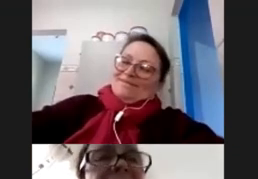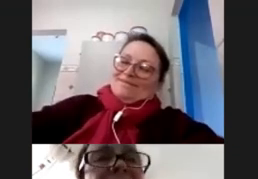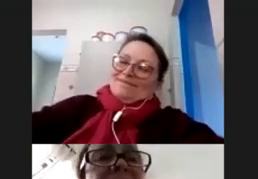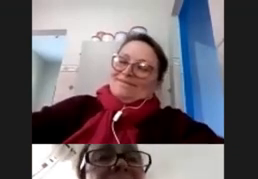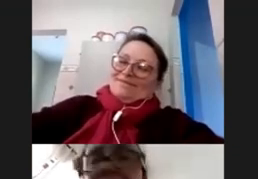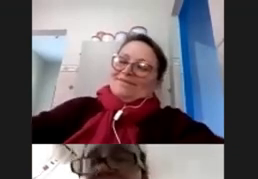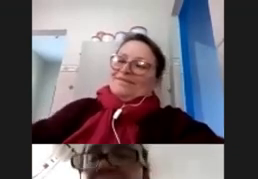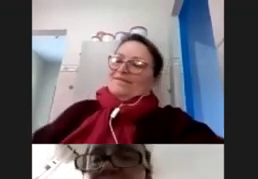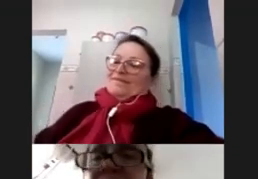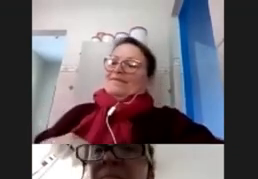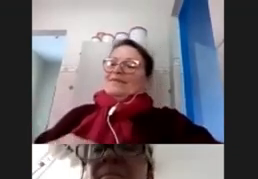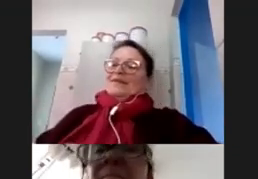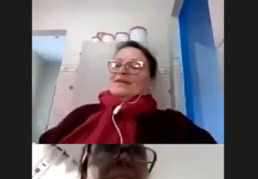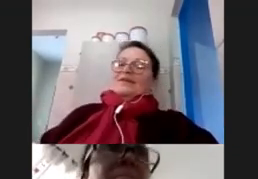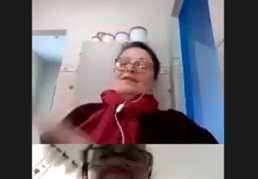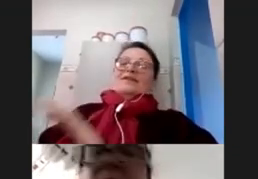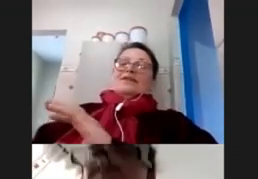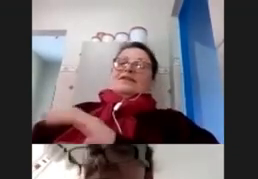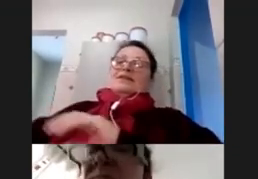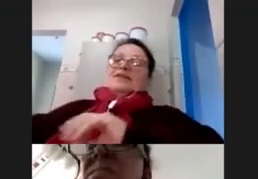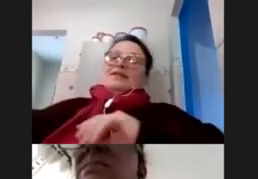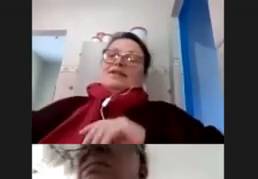que criar, tem que inventar, bolar.